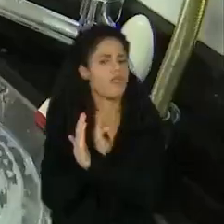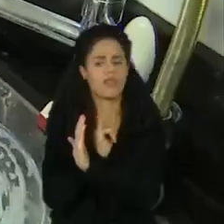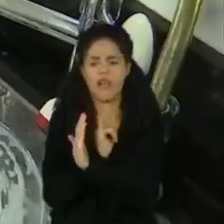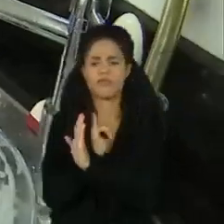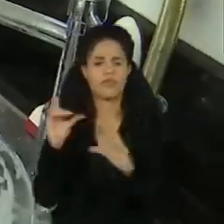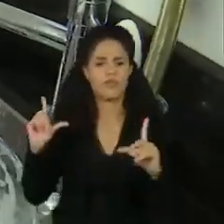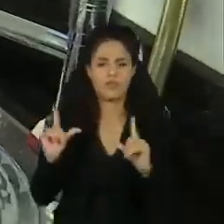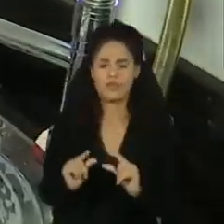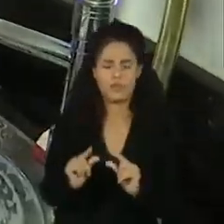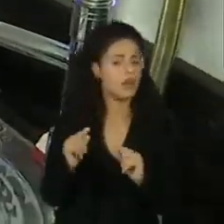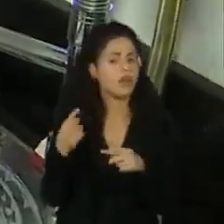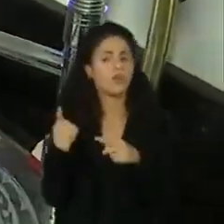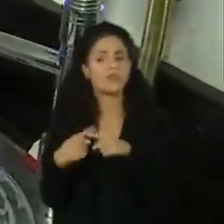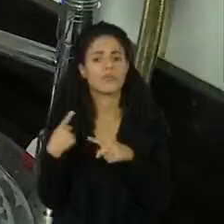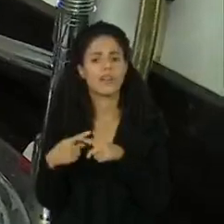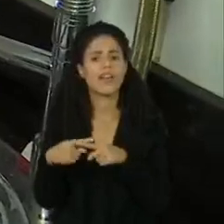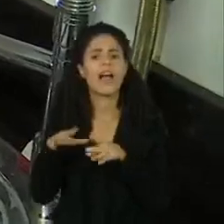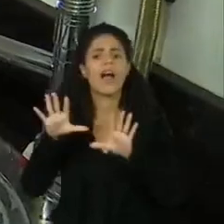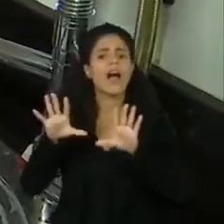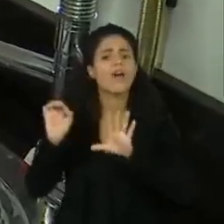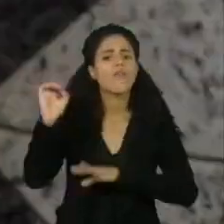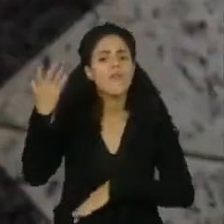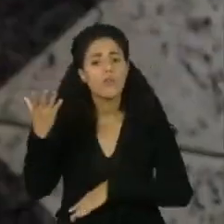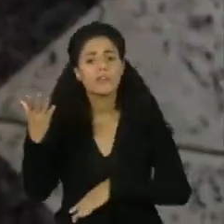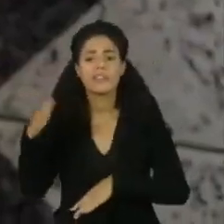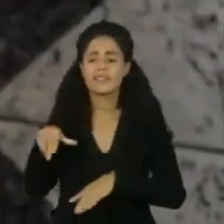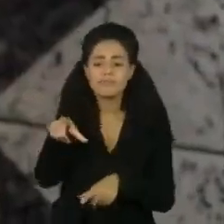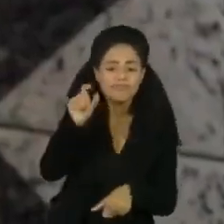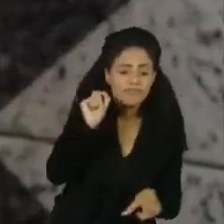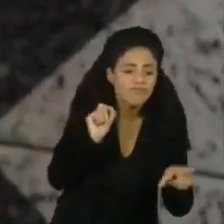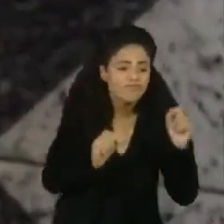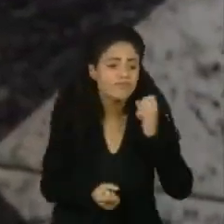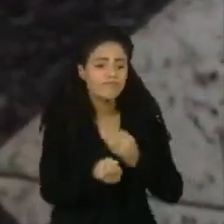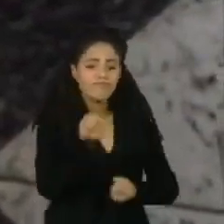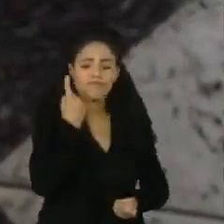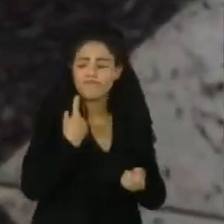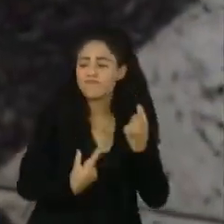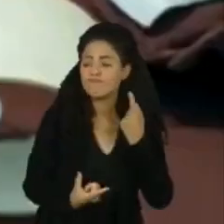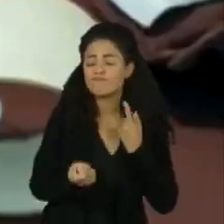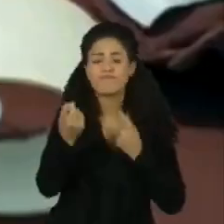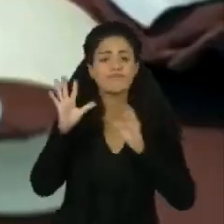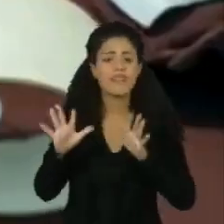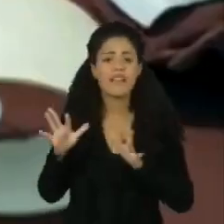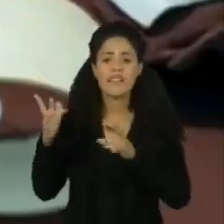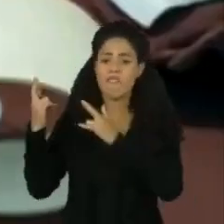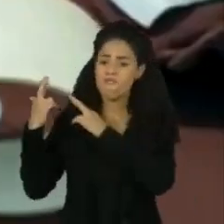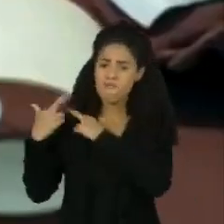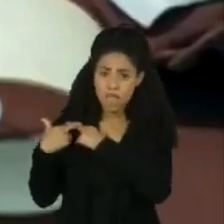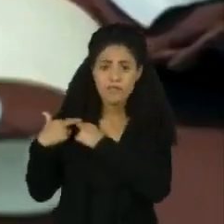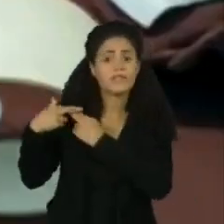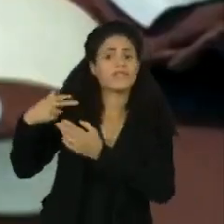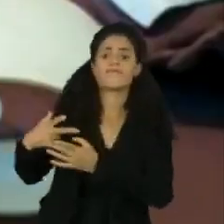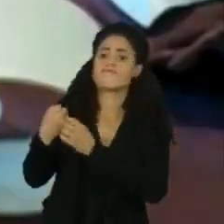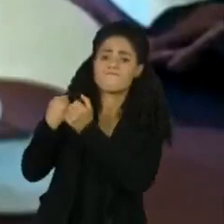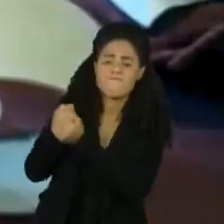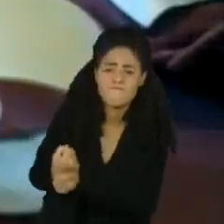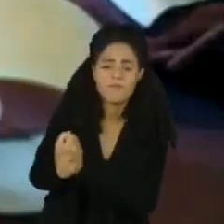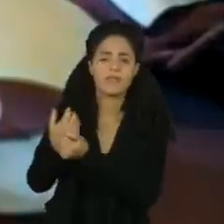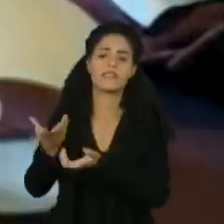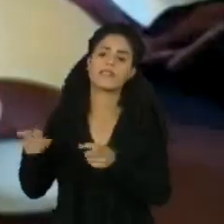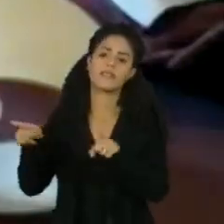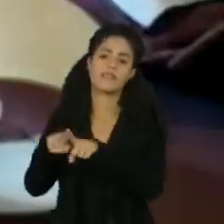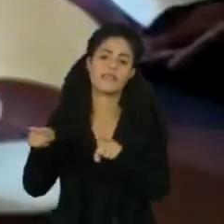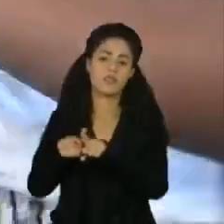elas, que elas têm menos opções ao mesmo tempo que elas têm mais obrigações. Desde 1943,